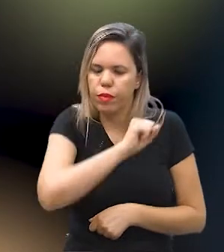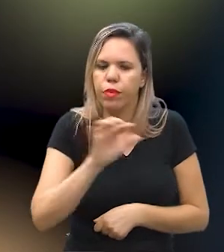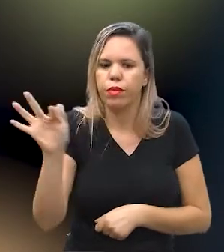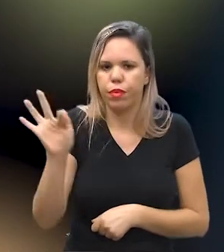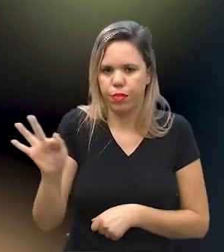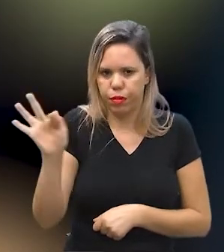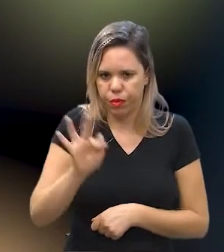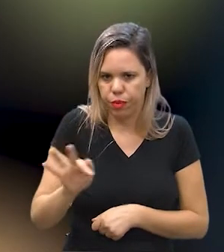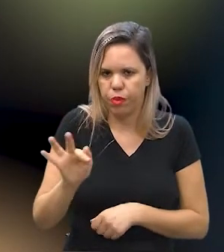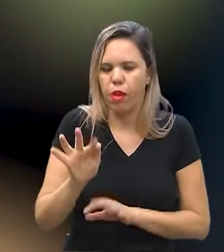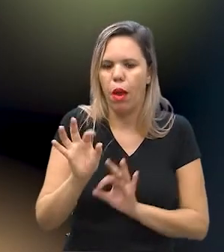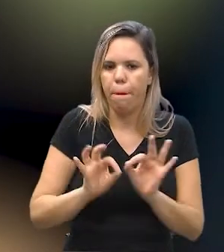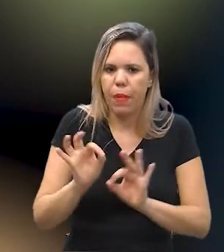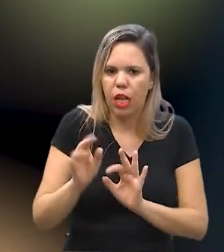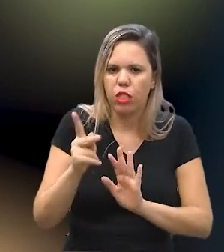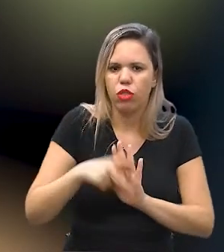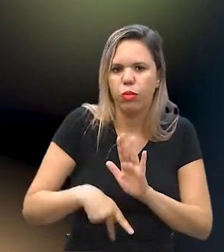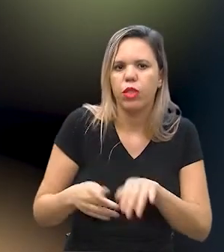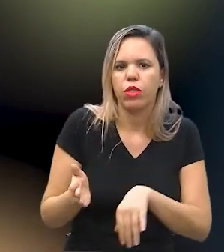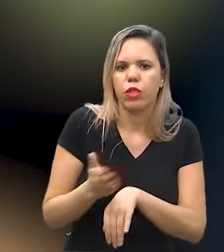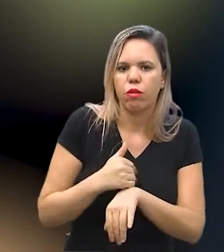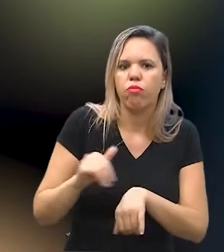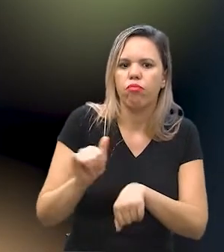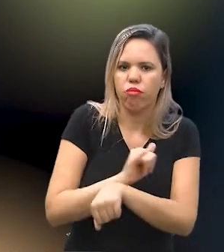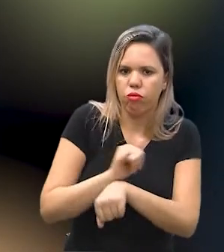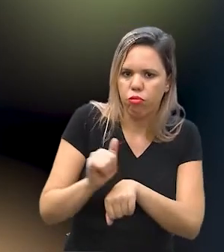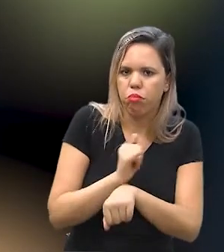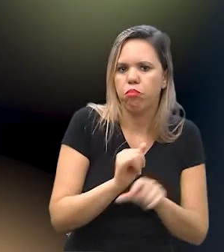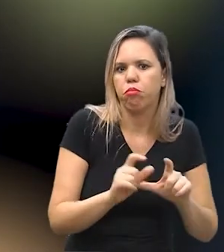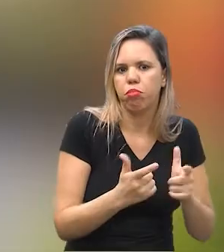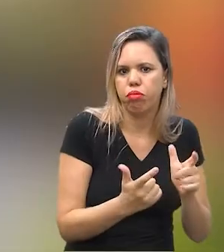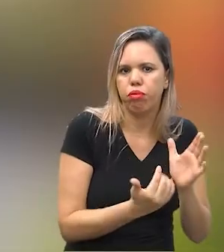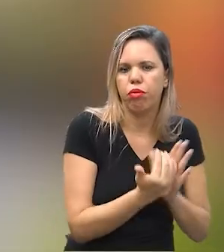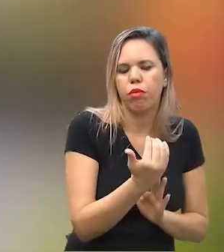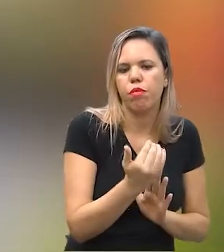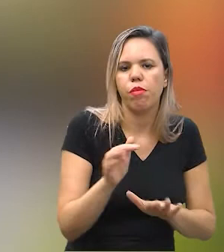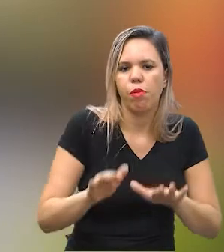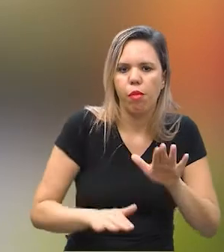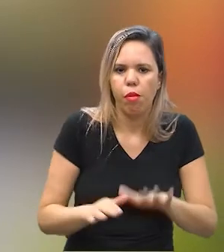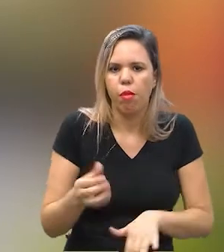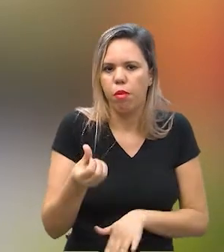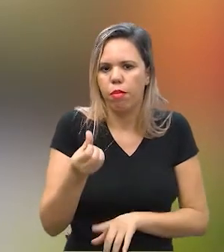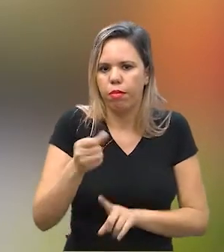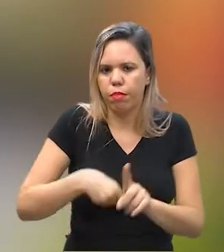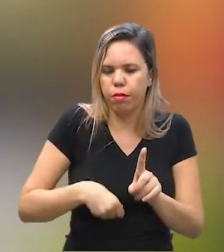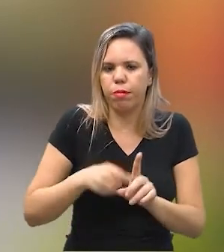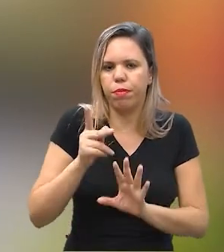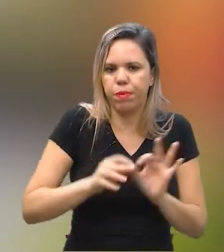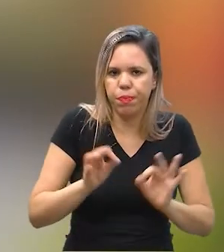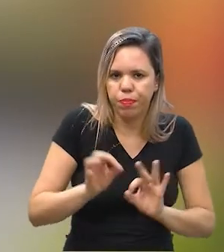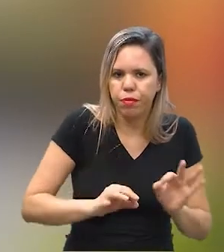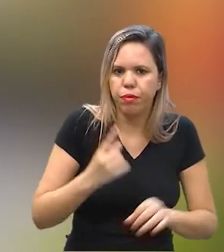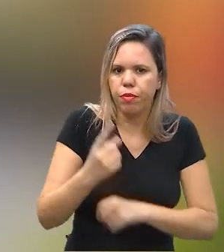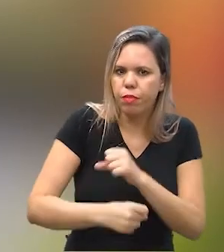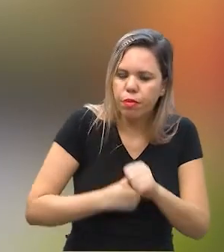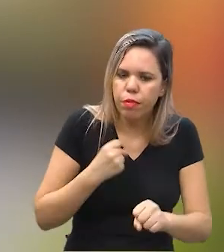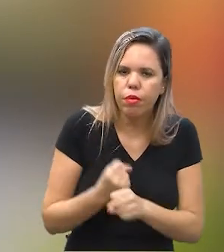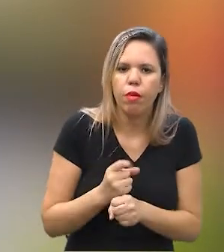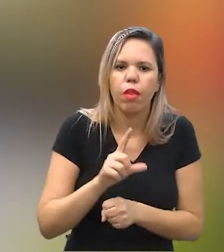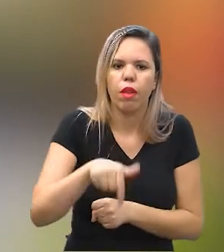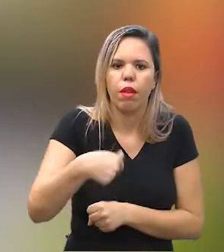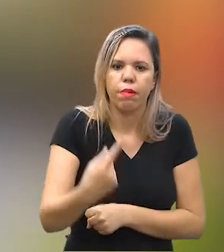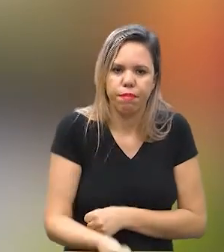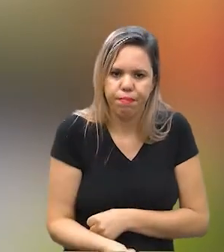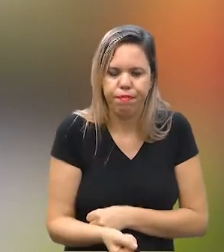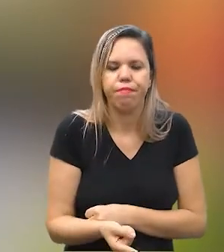faculdade, que planeja bastante, faz aquele planejamento estratégico gigante, né? Fica ali 6 meses planejando, 1 ano, e